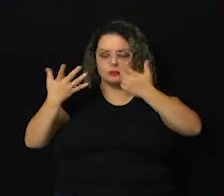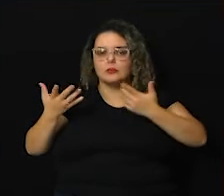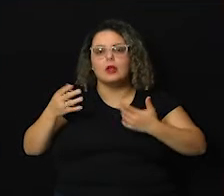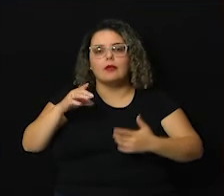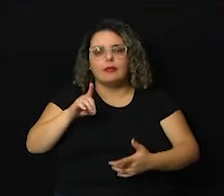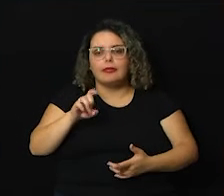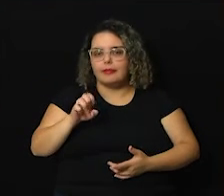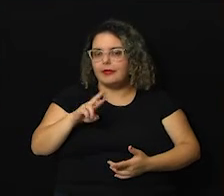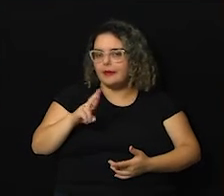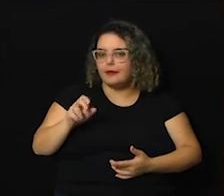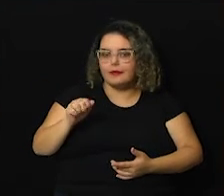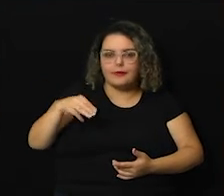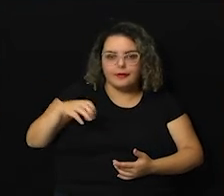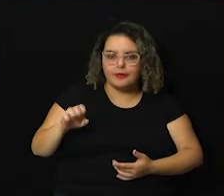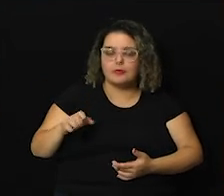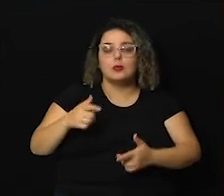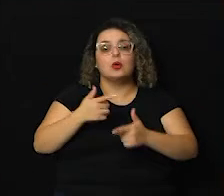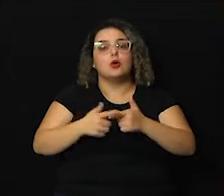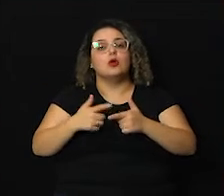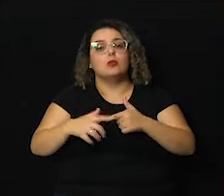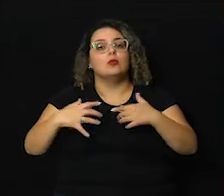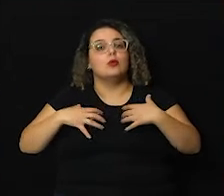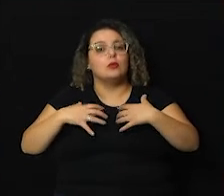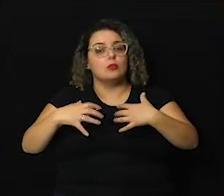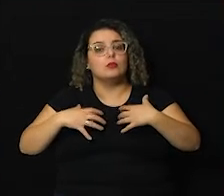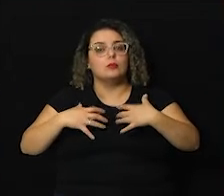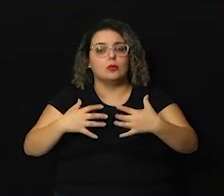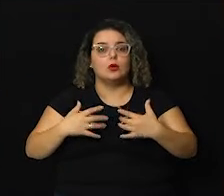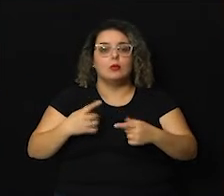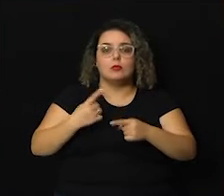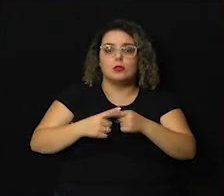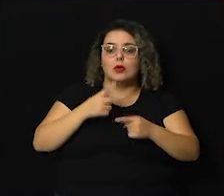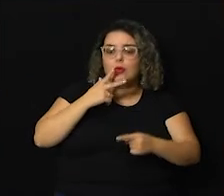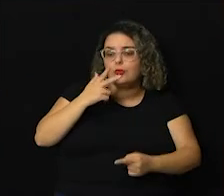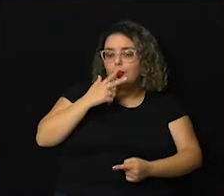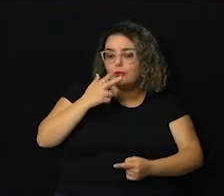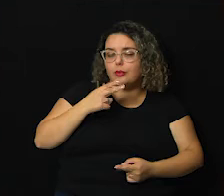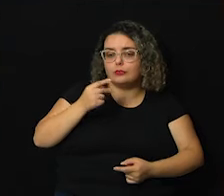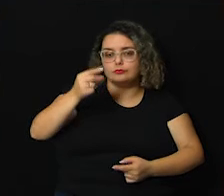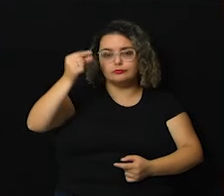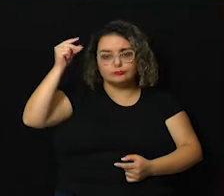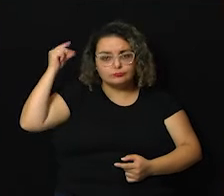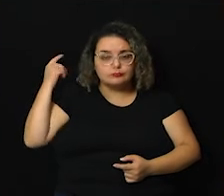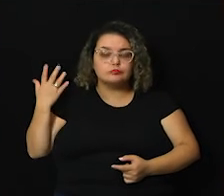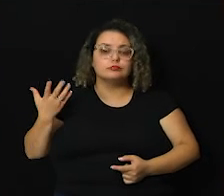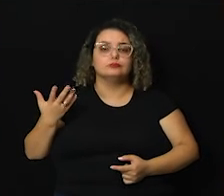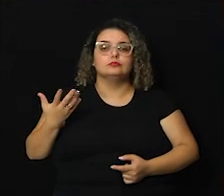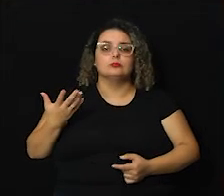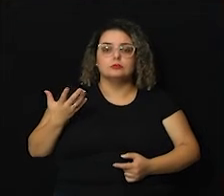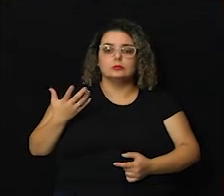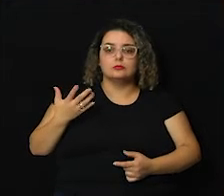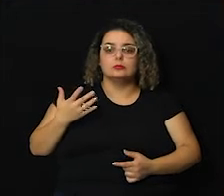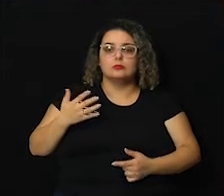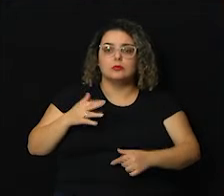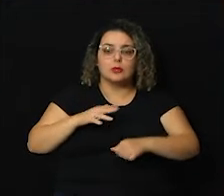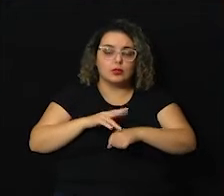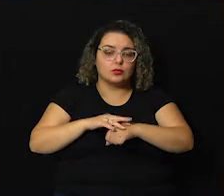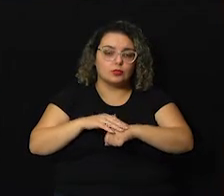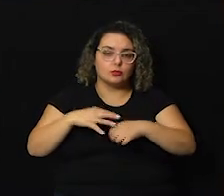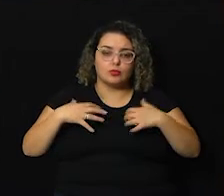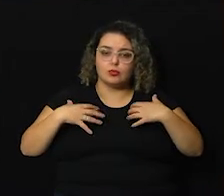cerebrais, ou têm uma disfunção pulmonar muito importante, porque fumaram por muito tempo, com uma doença